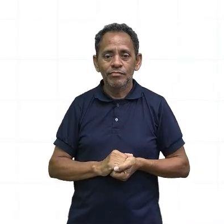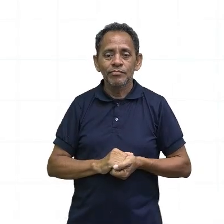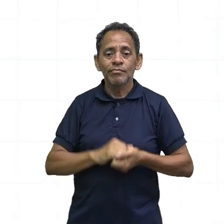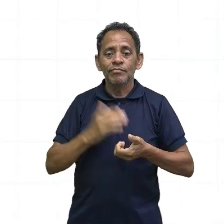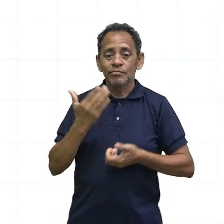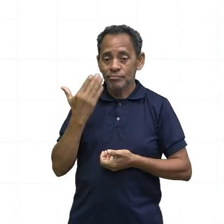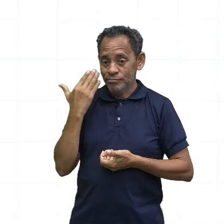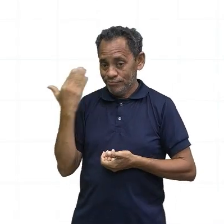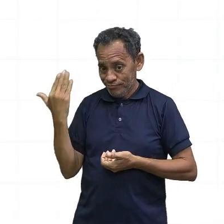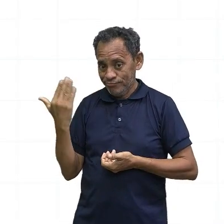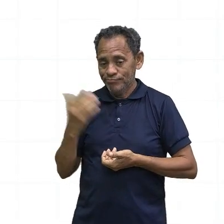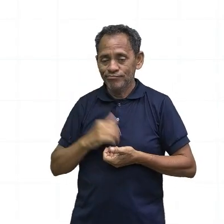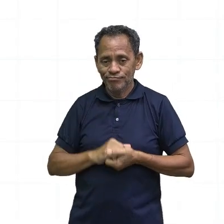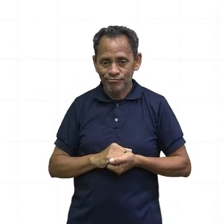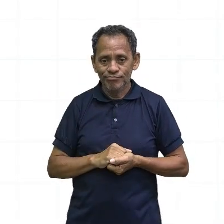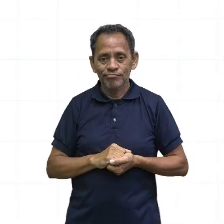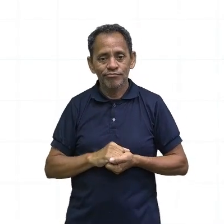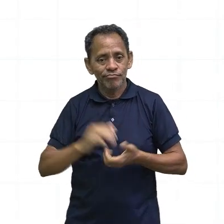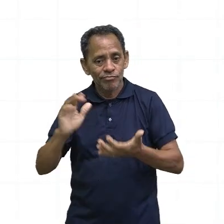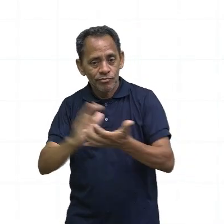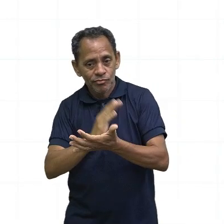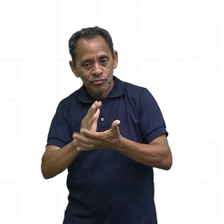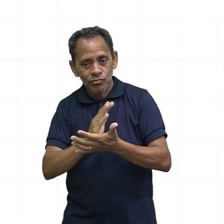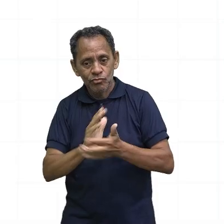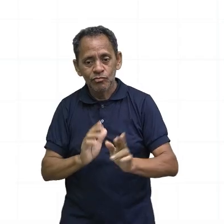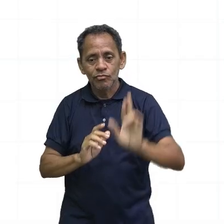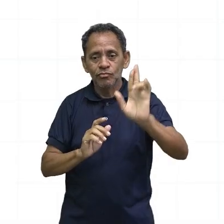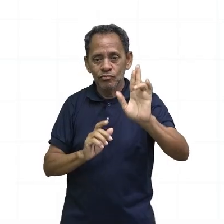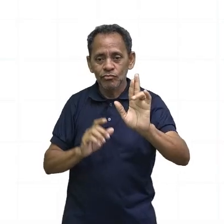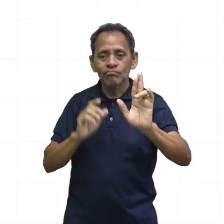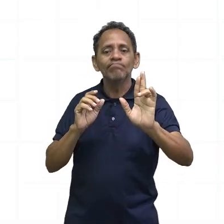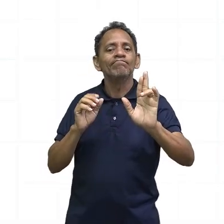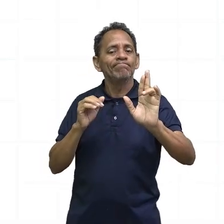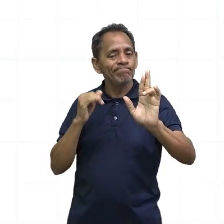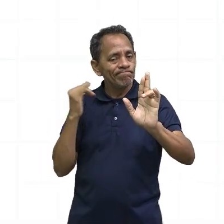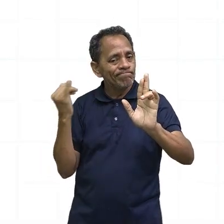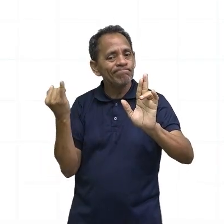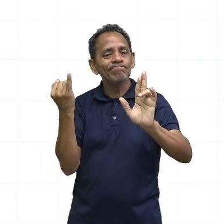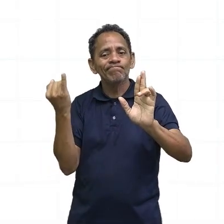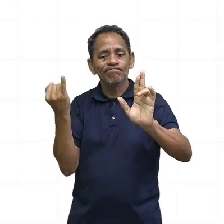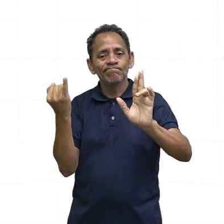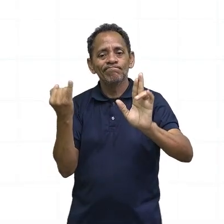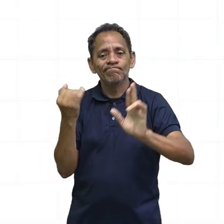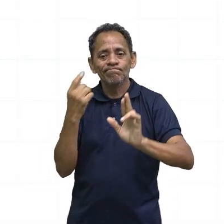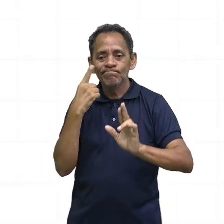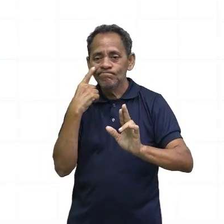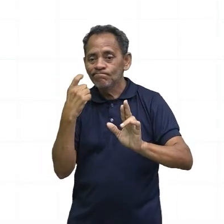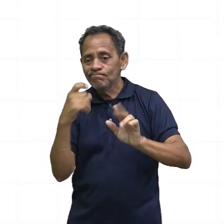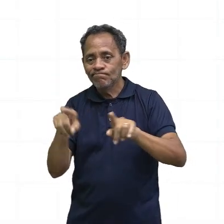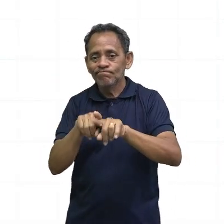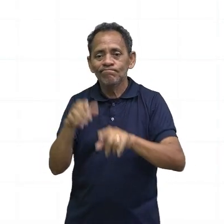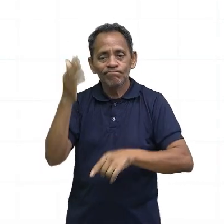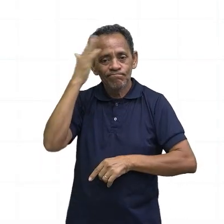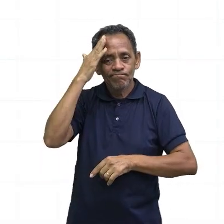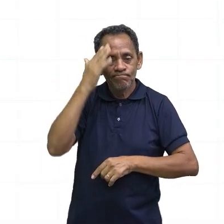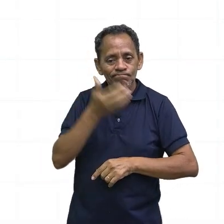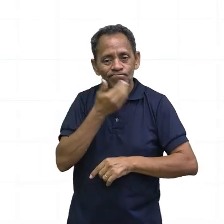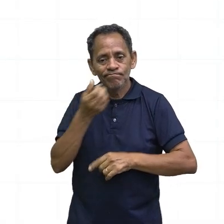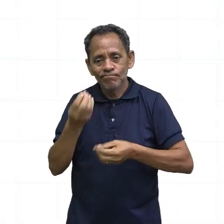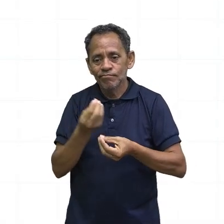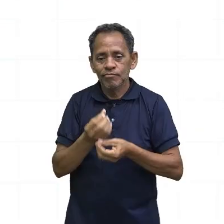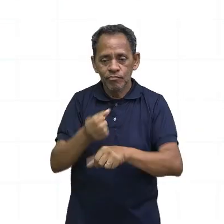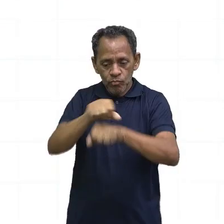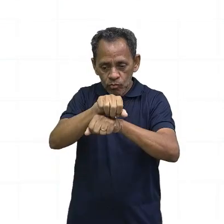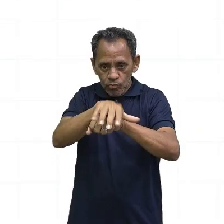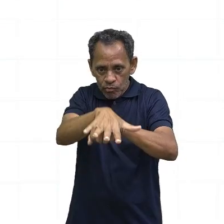pessoal, então nós temos aqui, né, algumas representações que são bem interessantes para a gente entender melhor sobre essas emissões, né, de